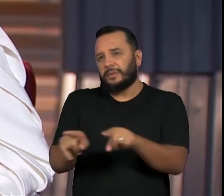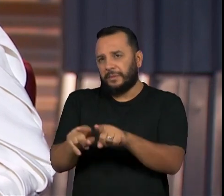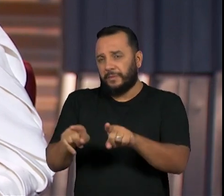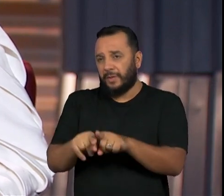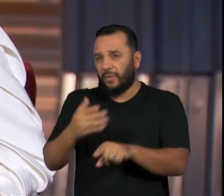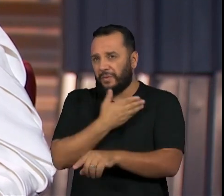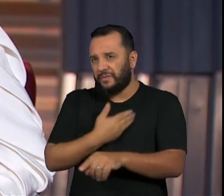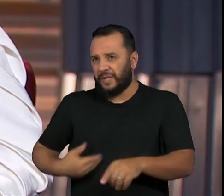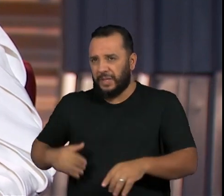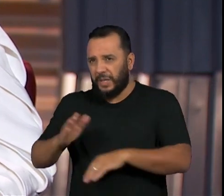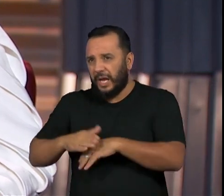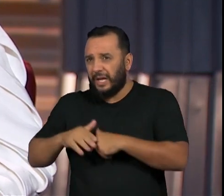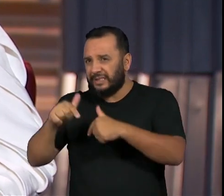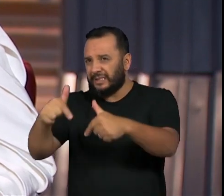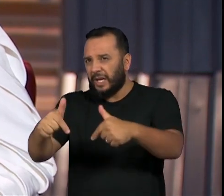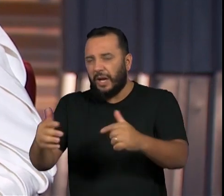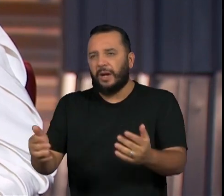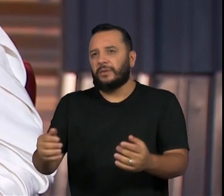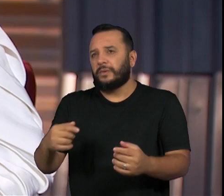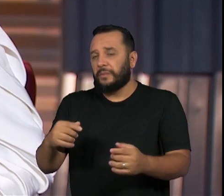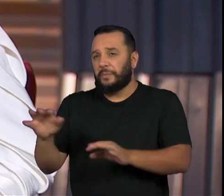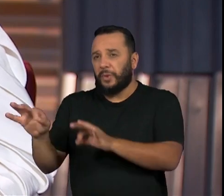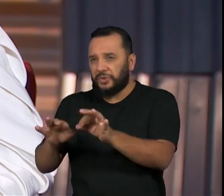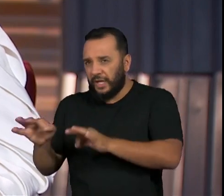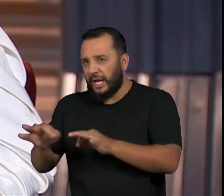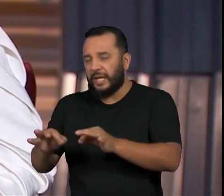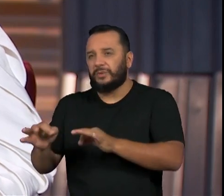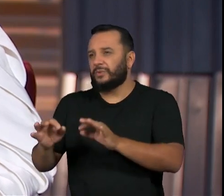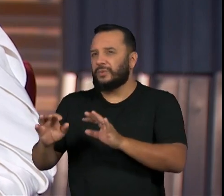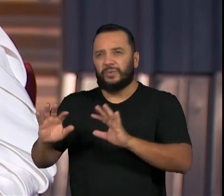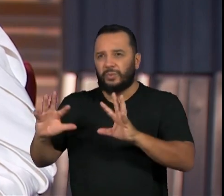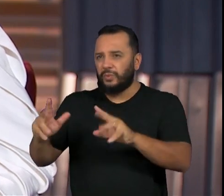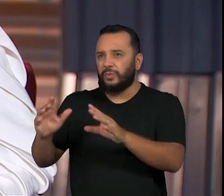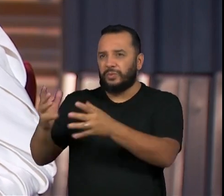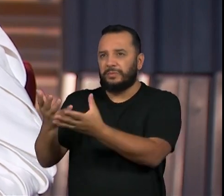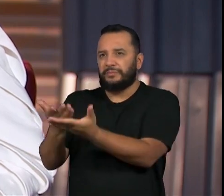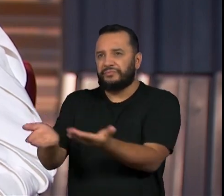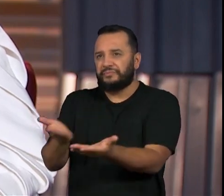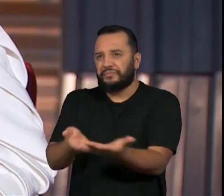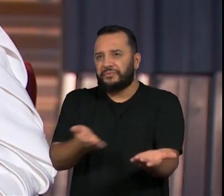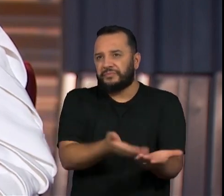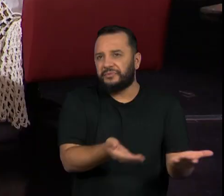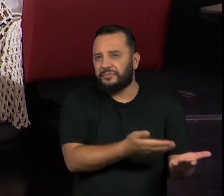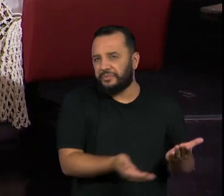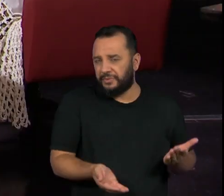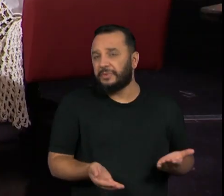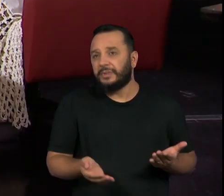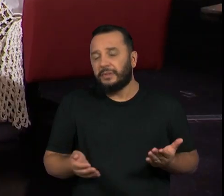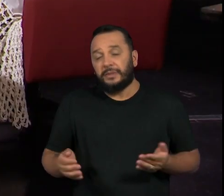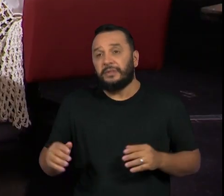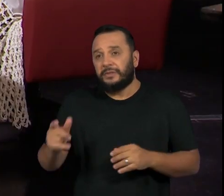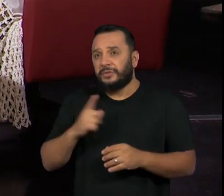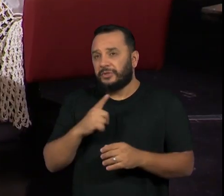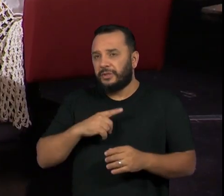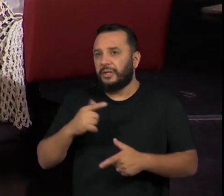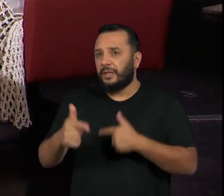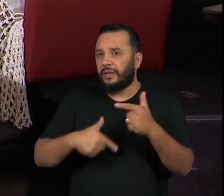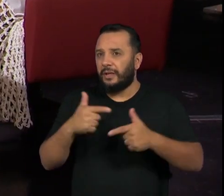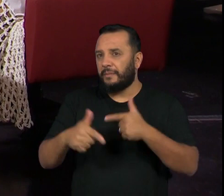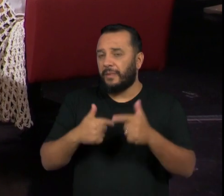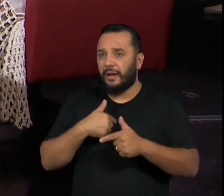públicas, né, projetos, programas, intervenções feitos por e para pessoas,